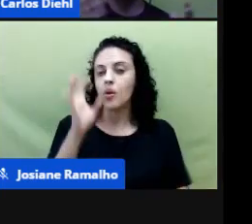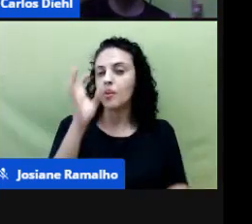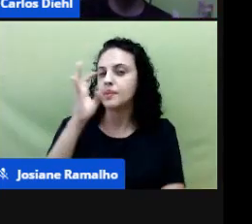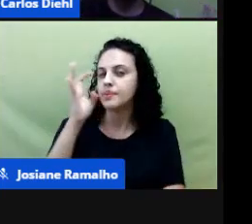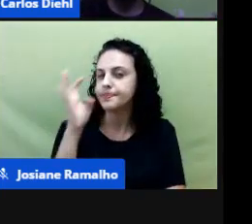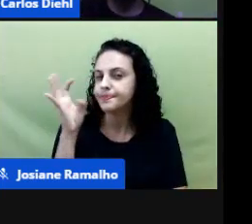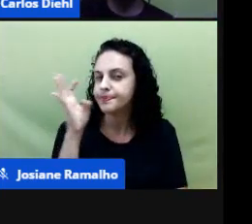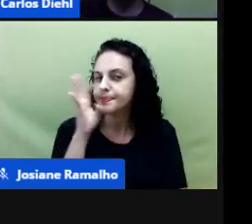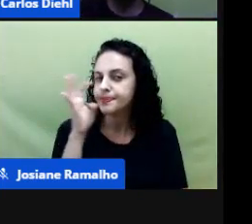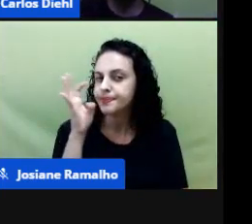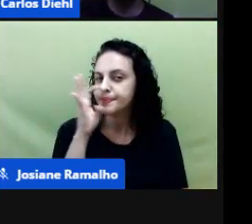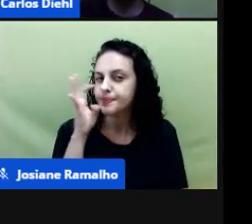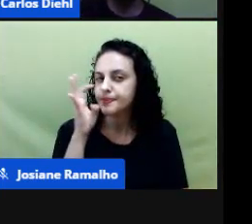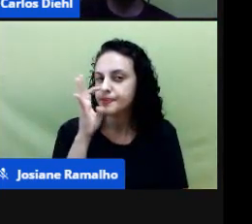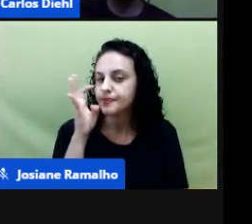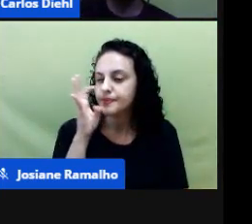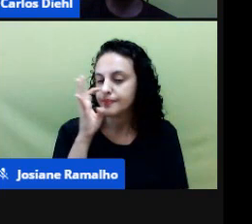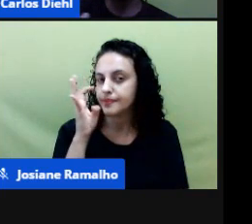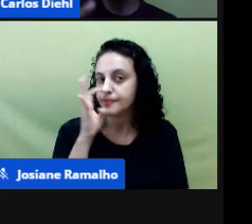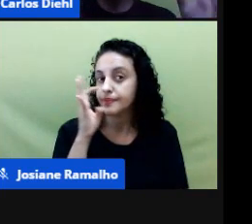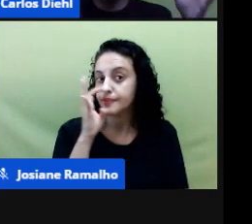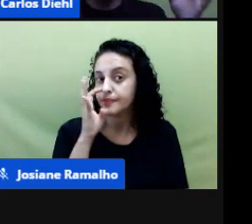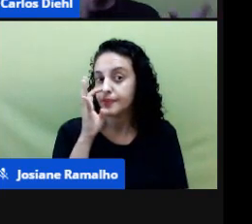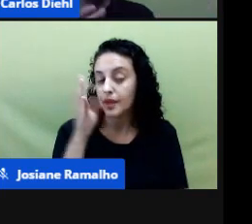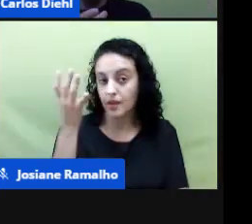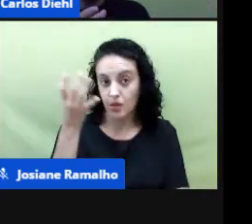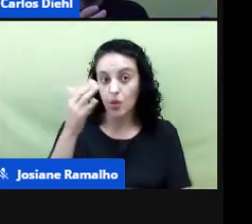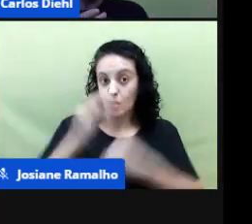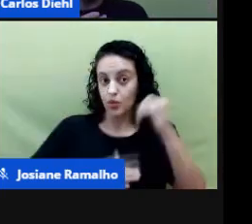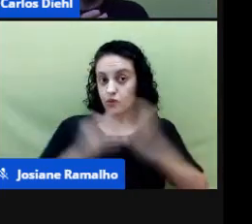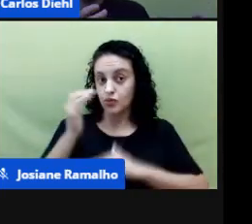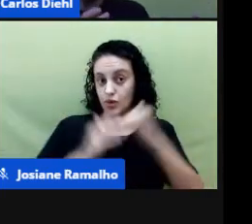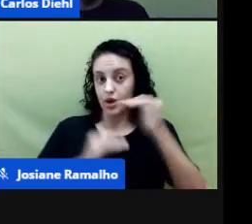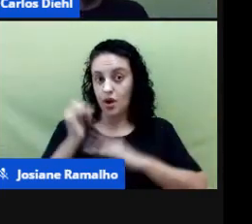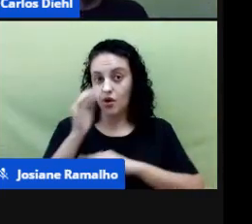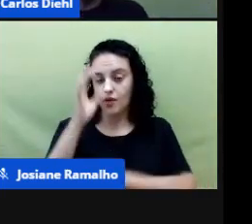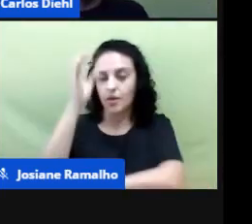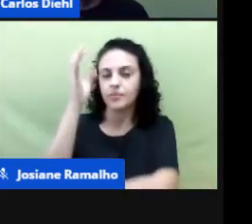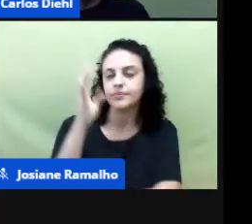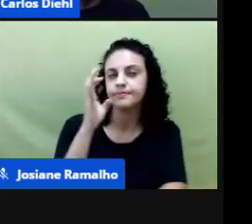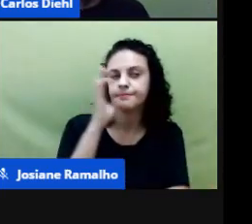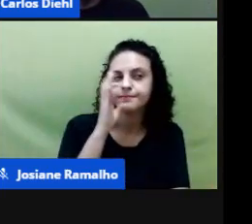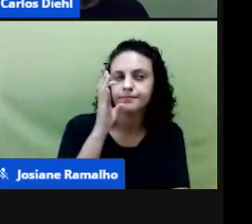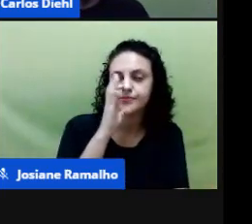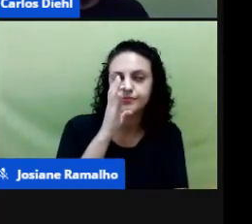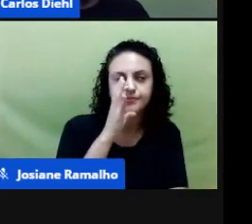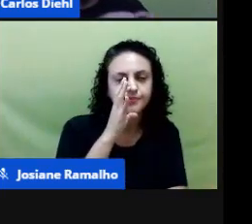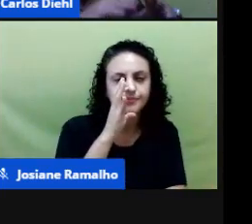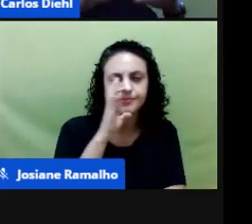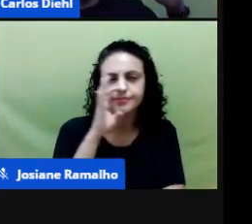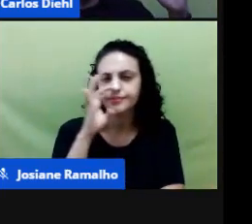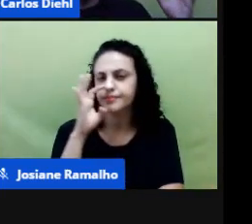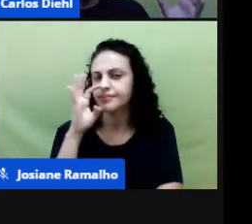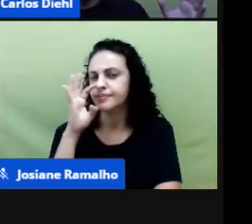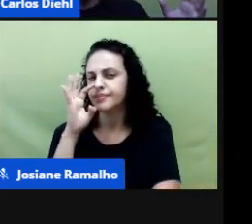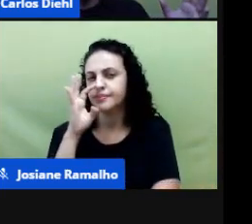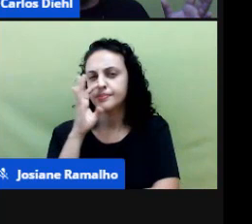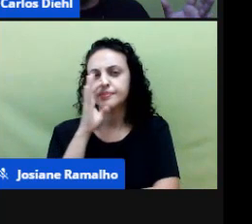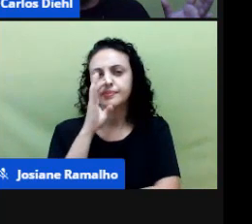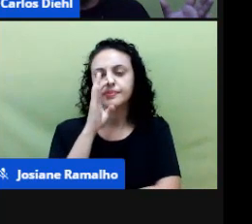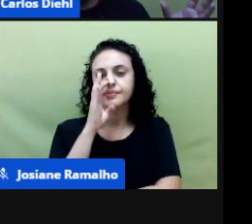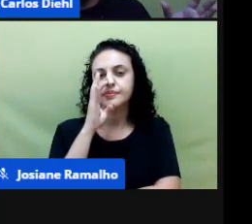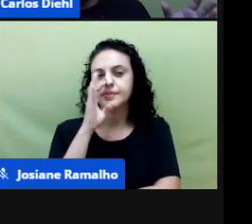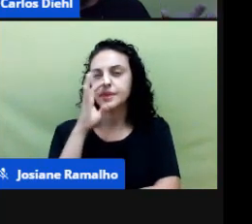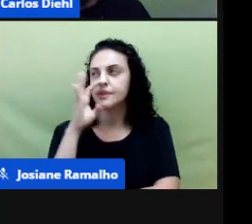observador neutro, completamente independente, que está ali só registrando o fato e a coisa acontece